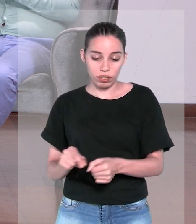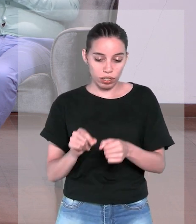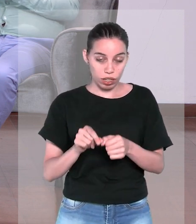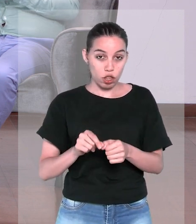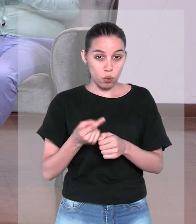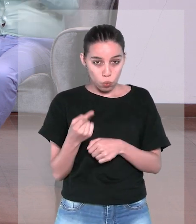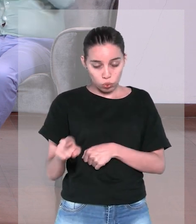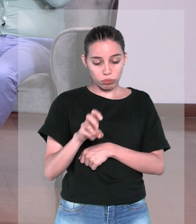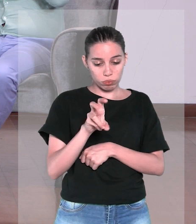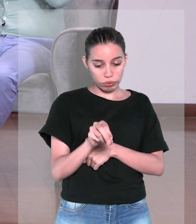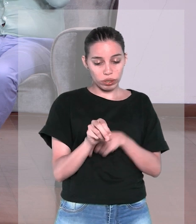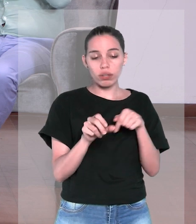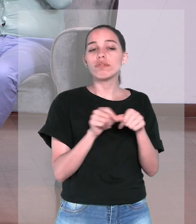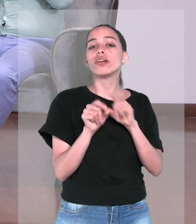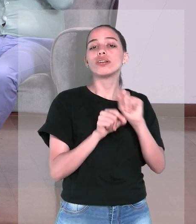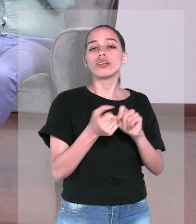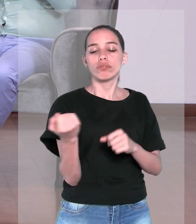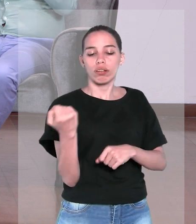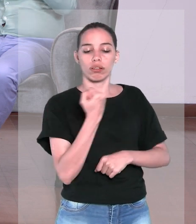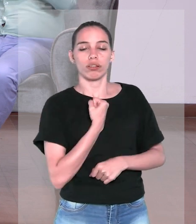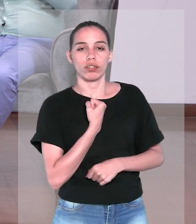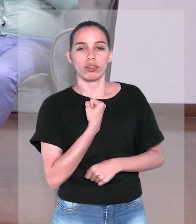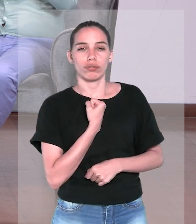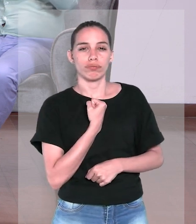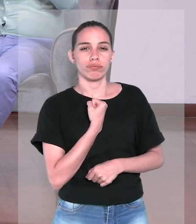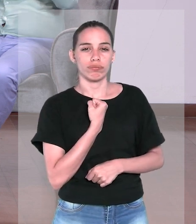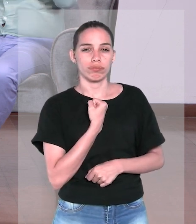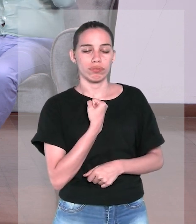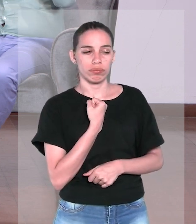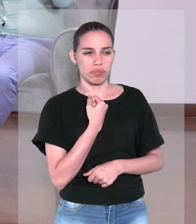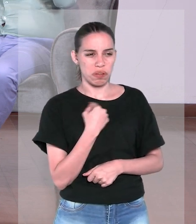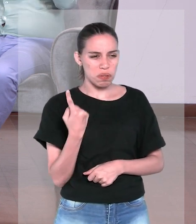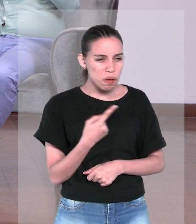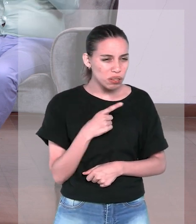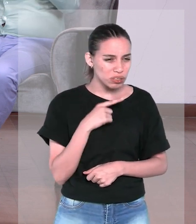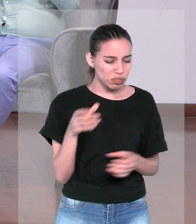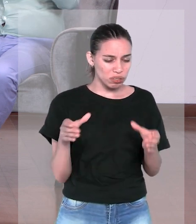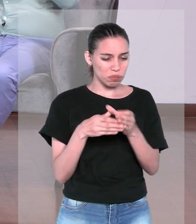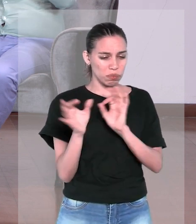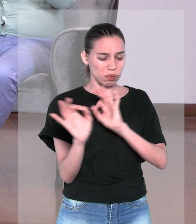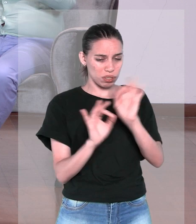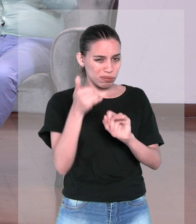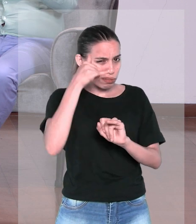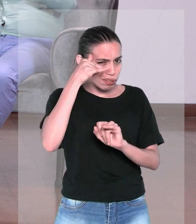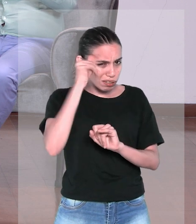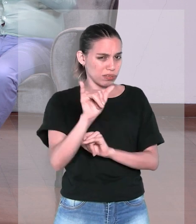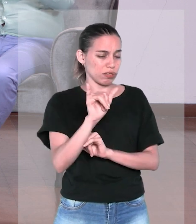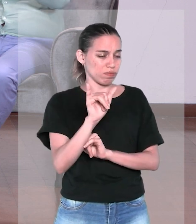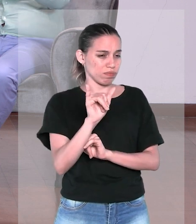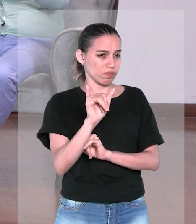que, não lembro agora o ano, mas nós estamos em 2023, né? Então, ali por volta